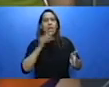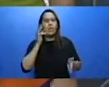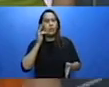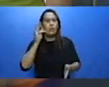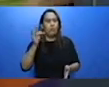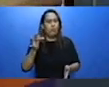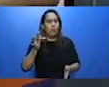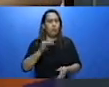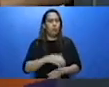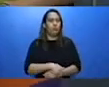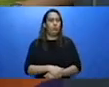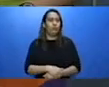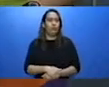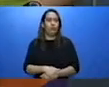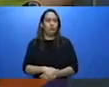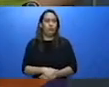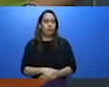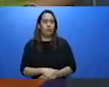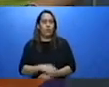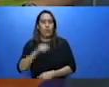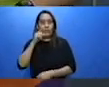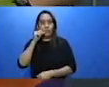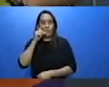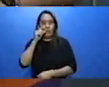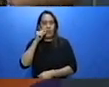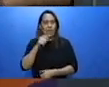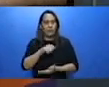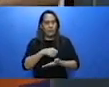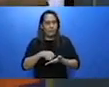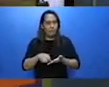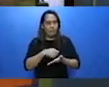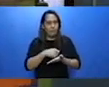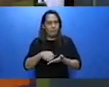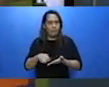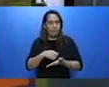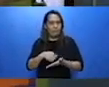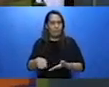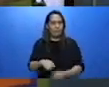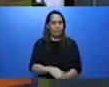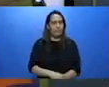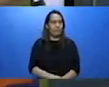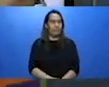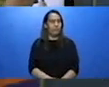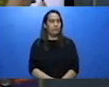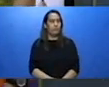ler depois. Lápis de escrever na mão, comigo, que é bastante coisa, hein?